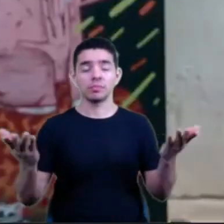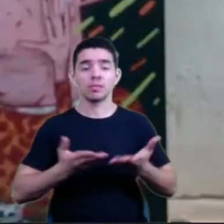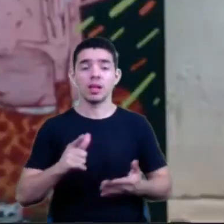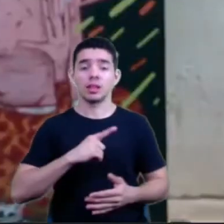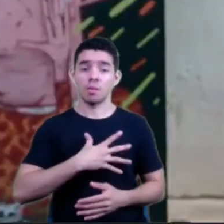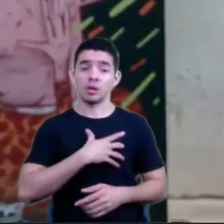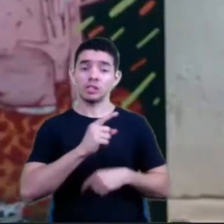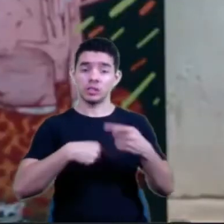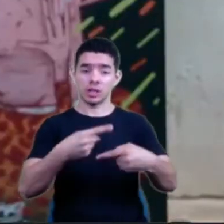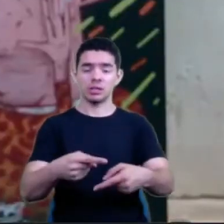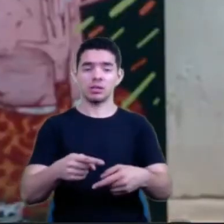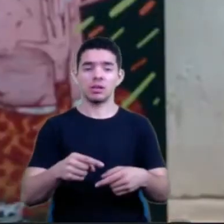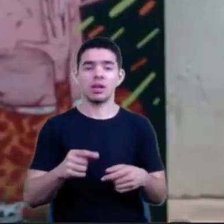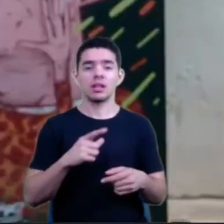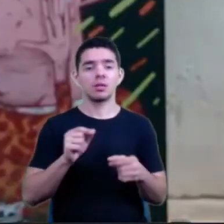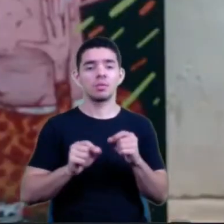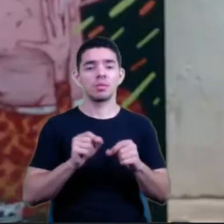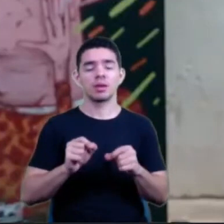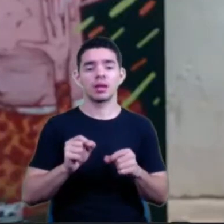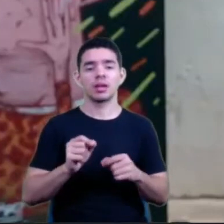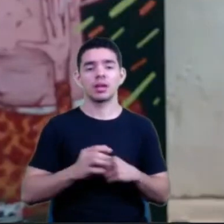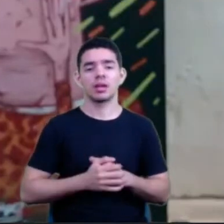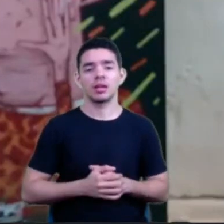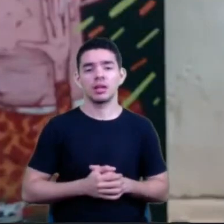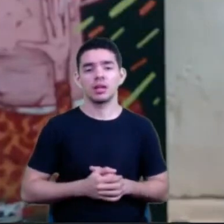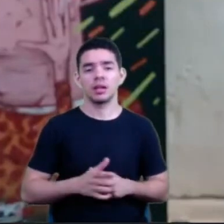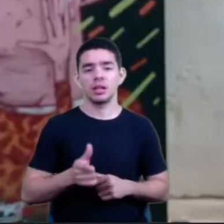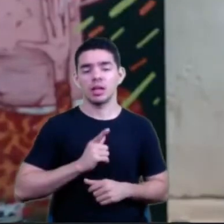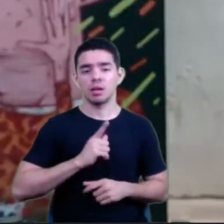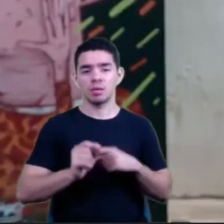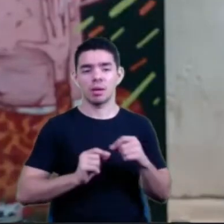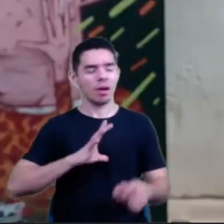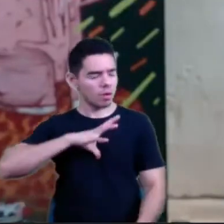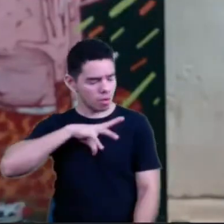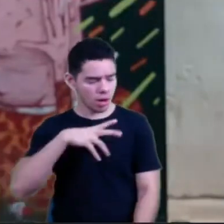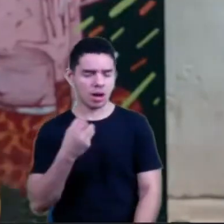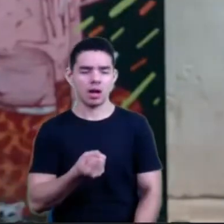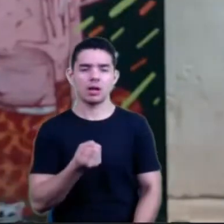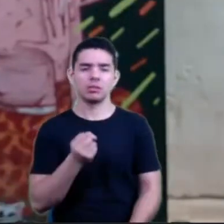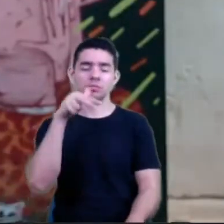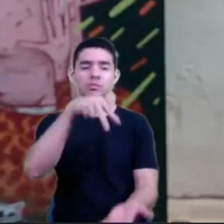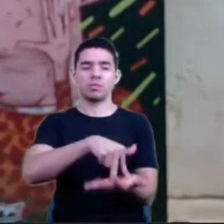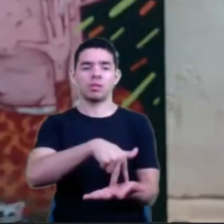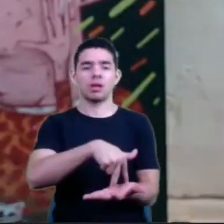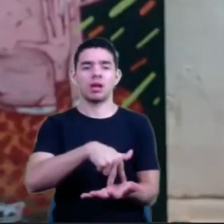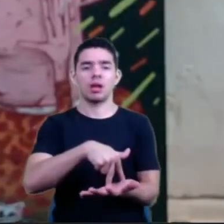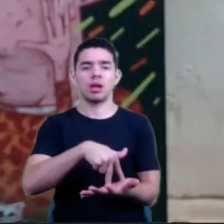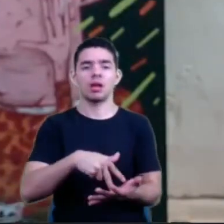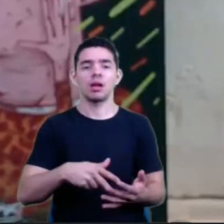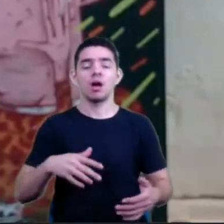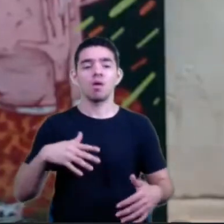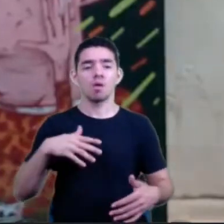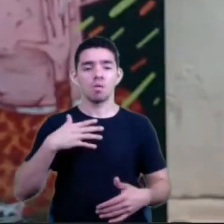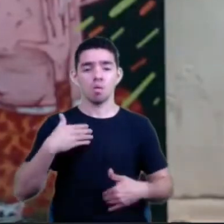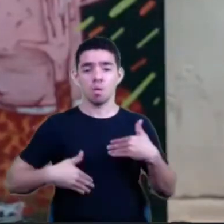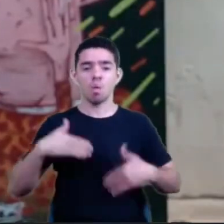geração, acho que até com o efeito dessas aberturas, que tem tido mais coragem de se colocar mesmo, colocar como corpo